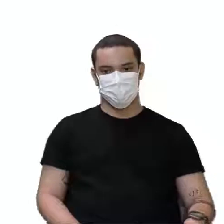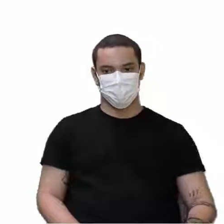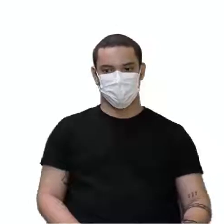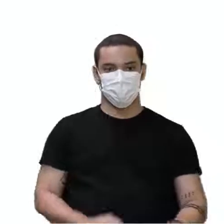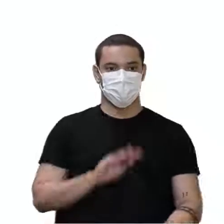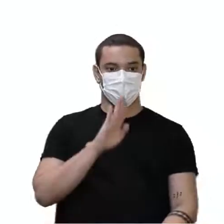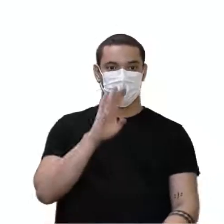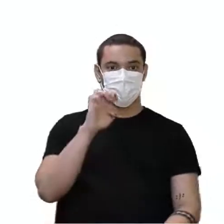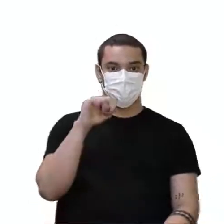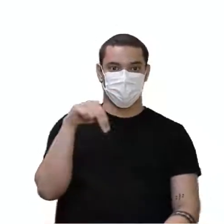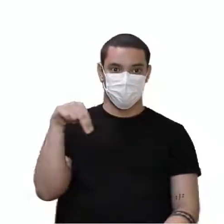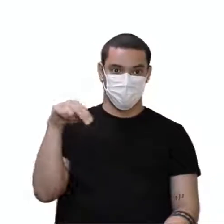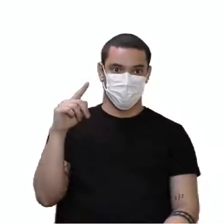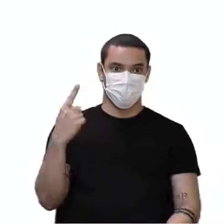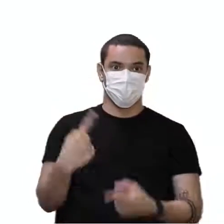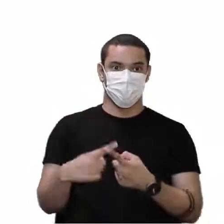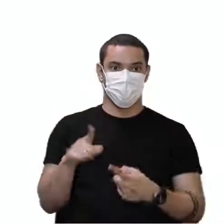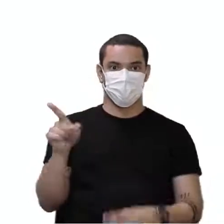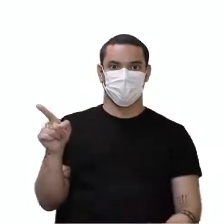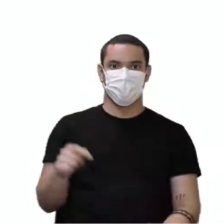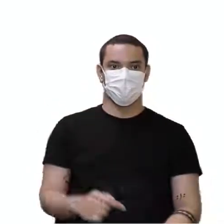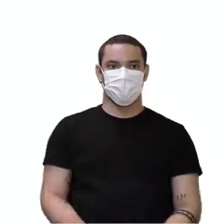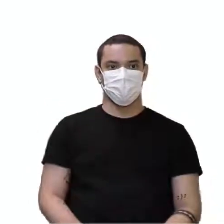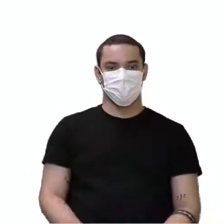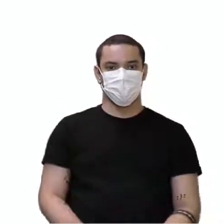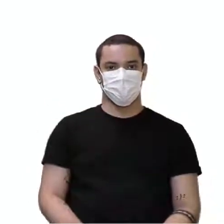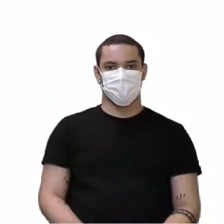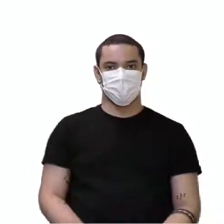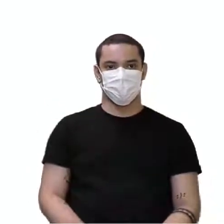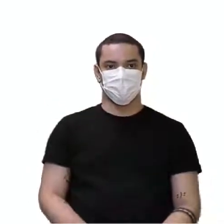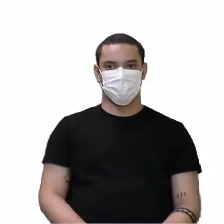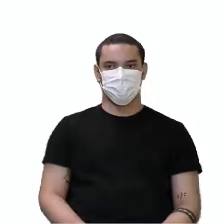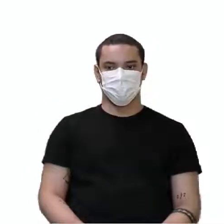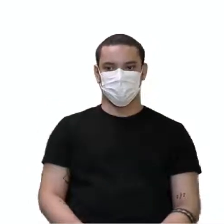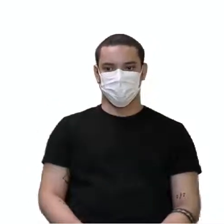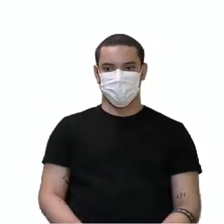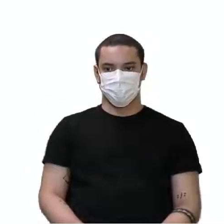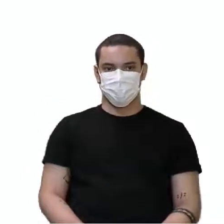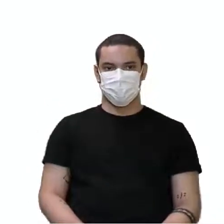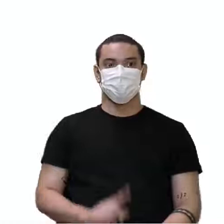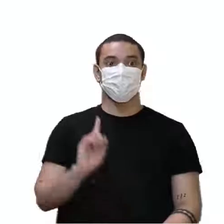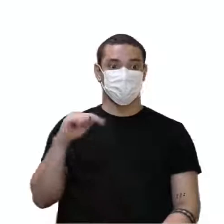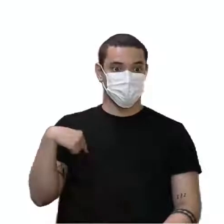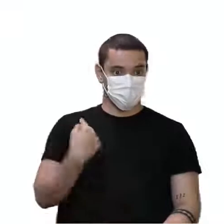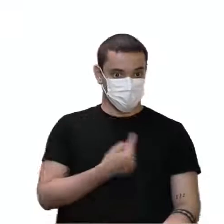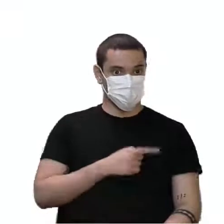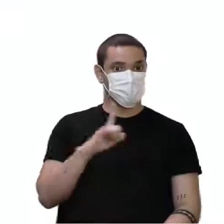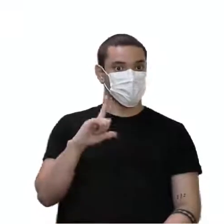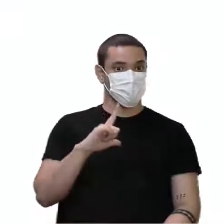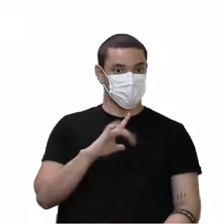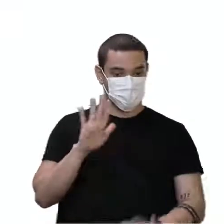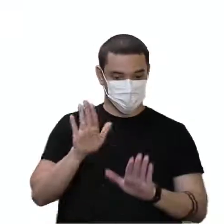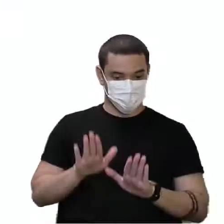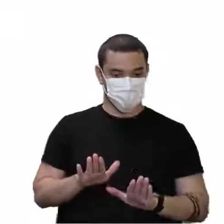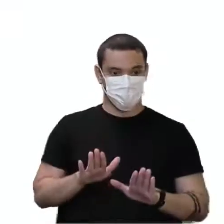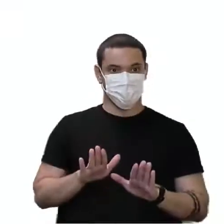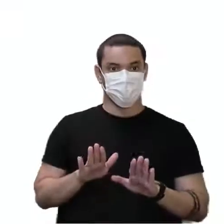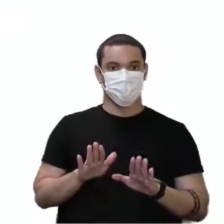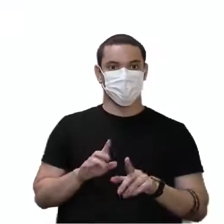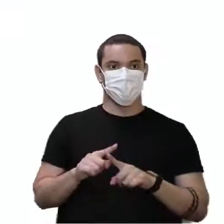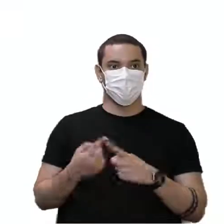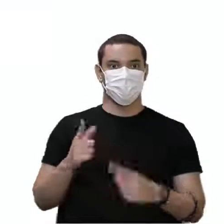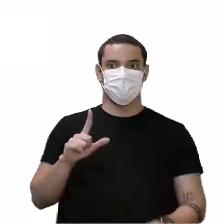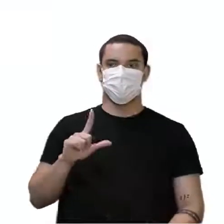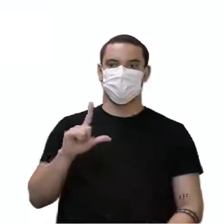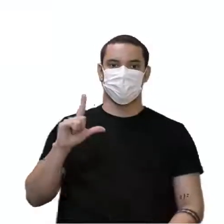ou seja, we've been to my family's farm. Nós tivemos, ou seja, nós